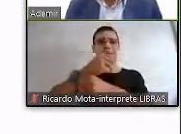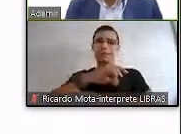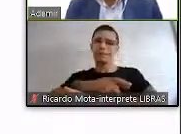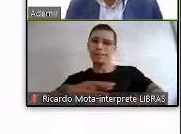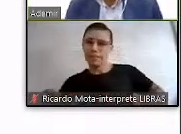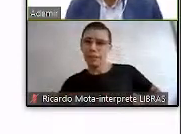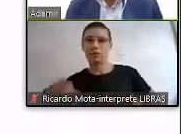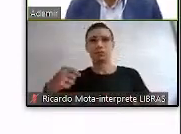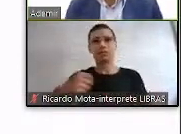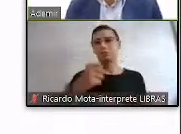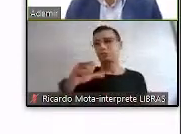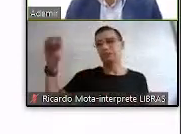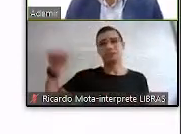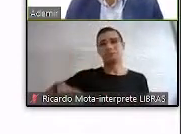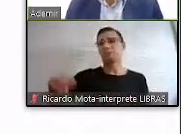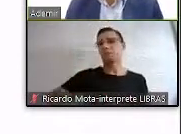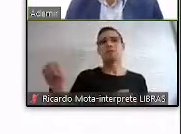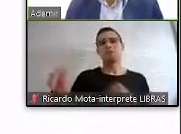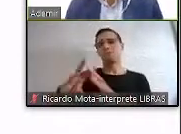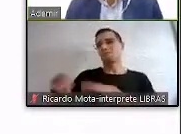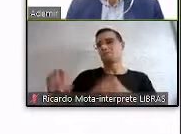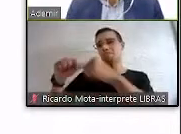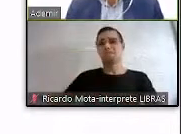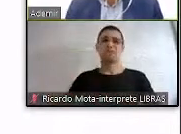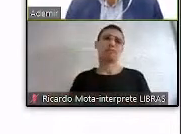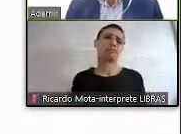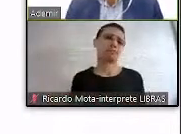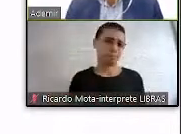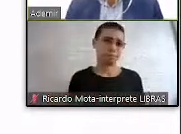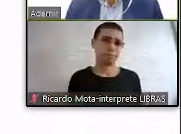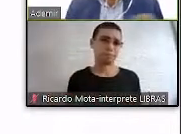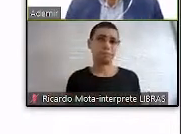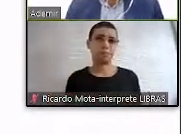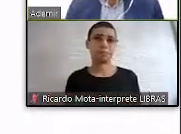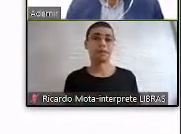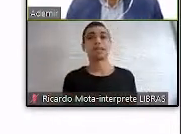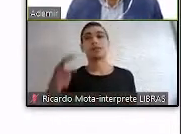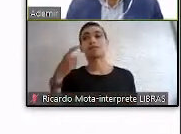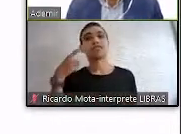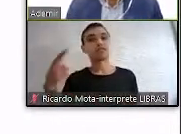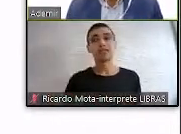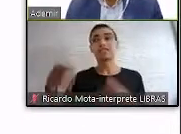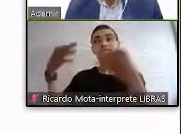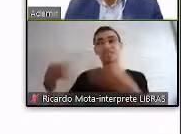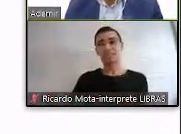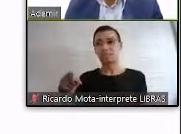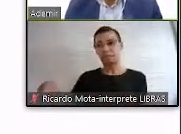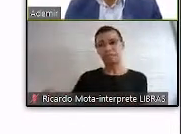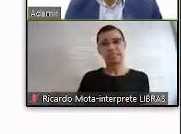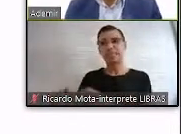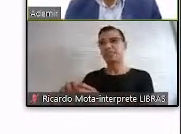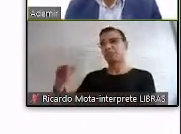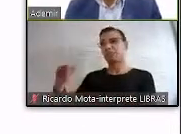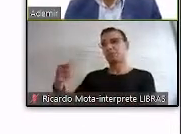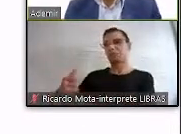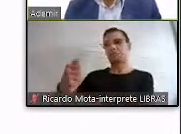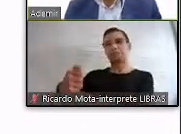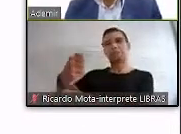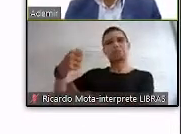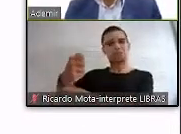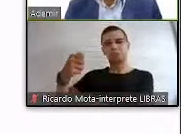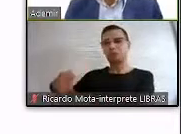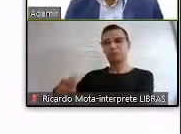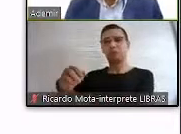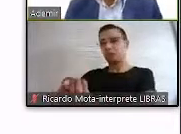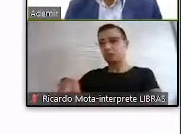má qualidade. Então, aí, se comprovado, ele continua respondendo os construtores, os